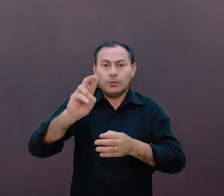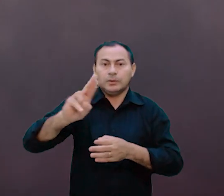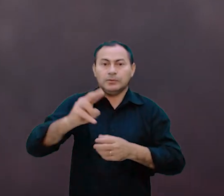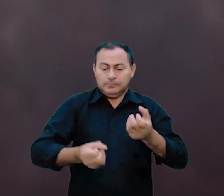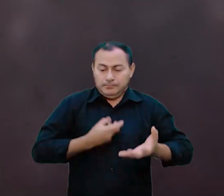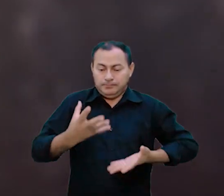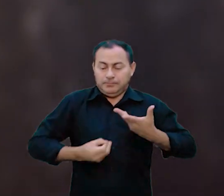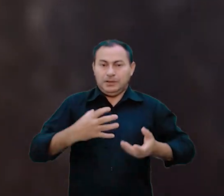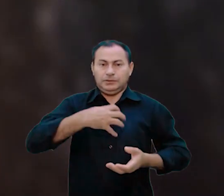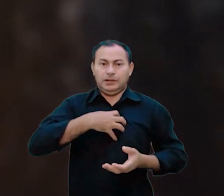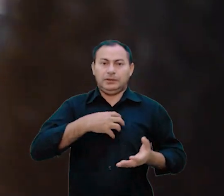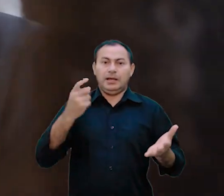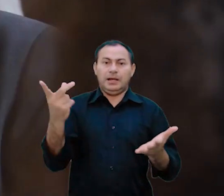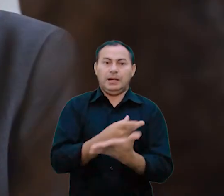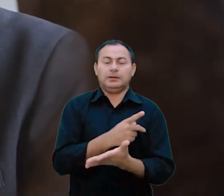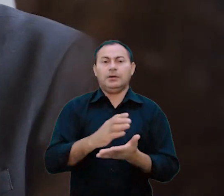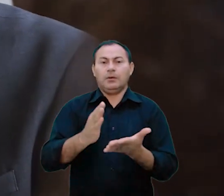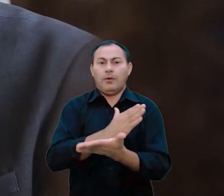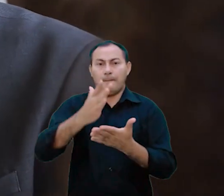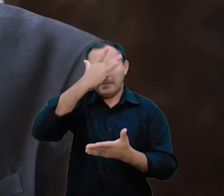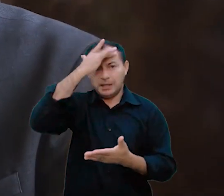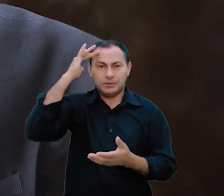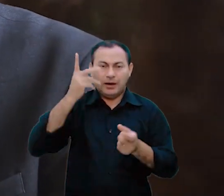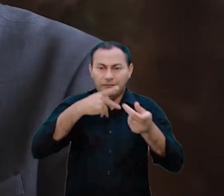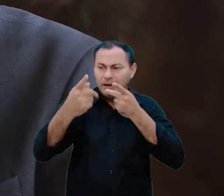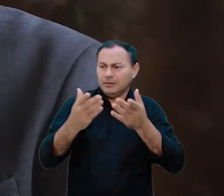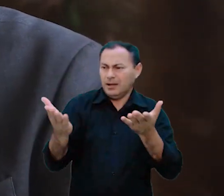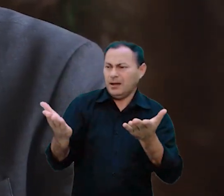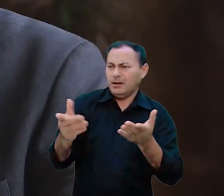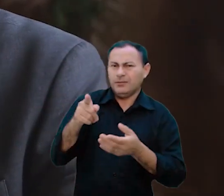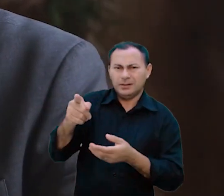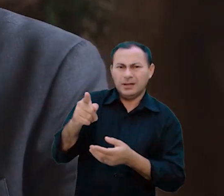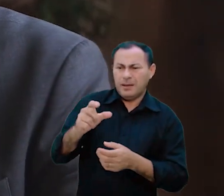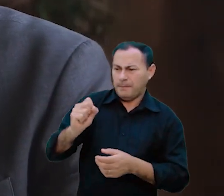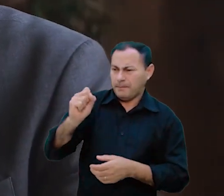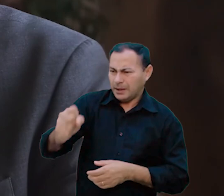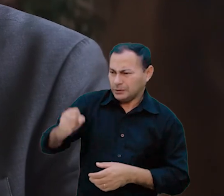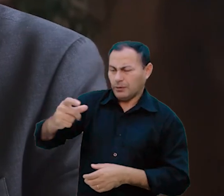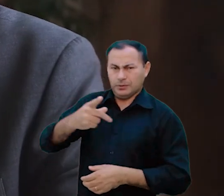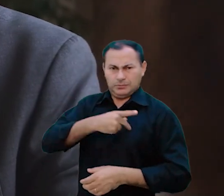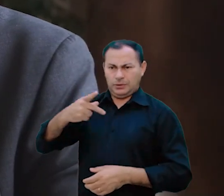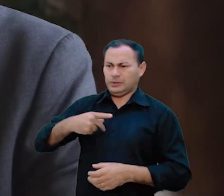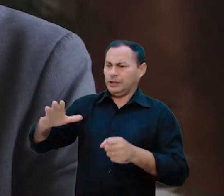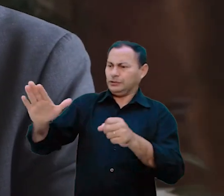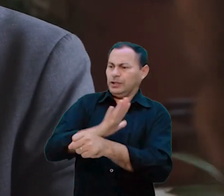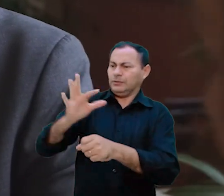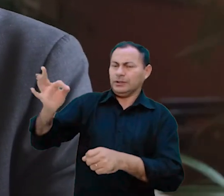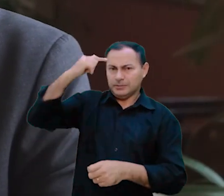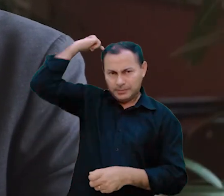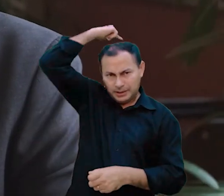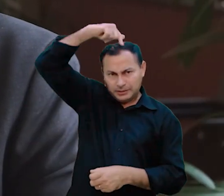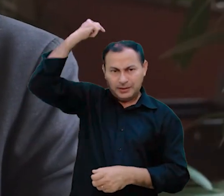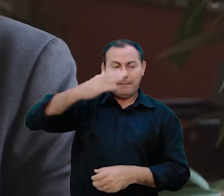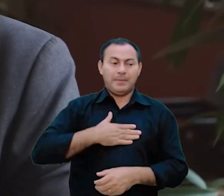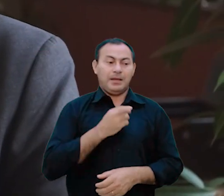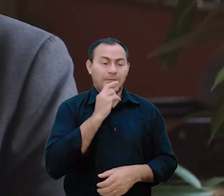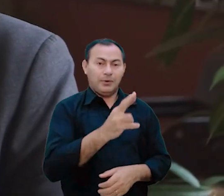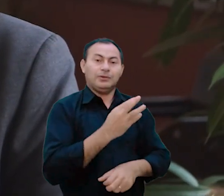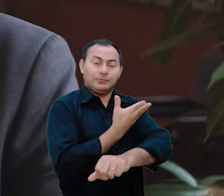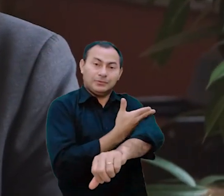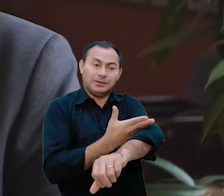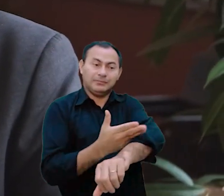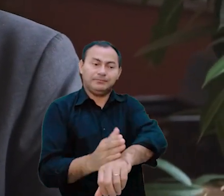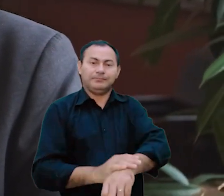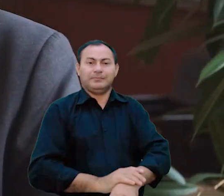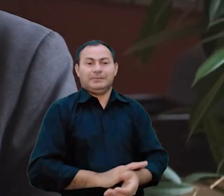opinião, usamos essa expressão de maneira errada. Algumas pessoas dizem para mim, você é pastor, você é cheio do Espírito. Minha